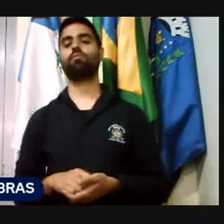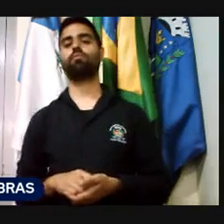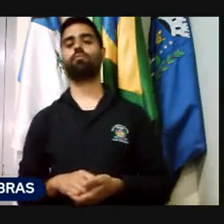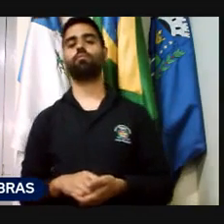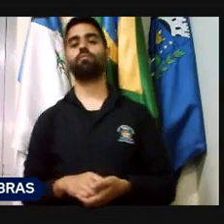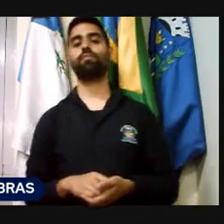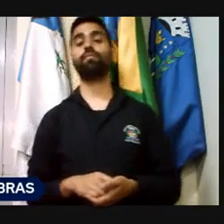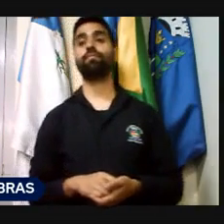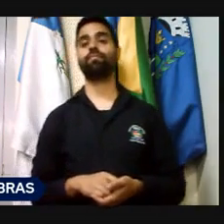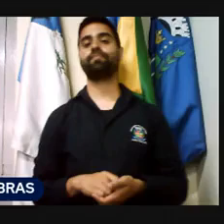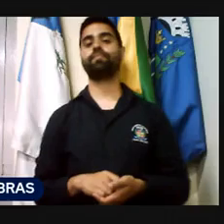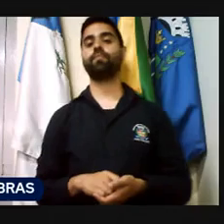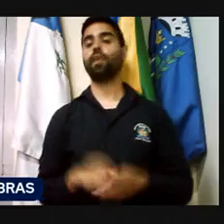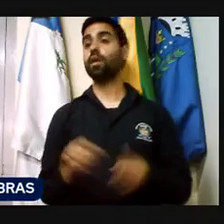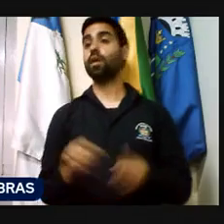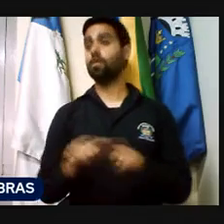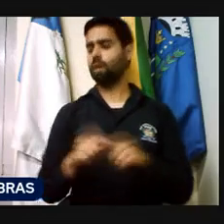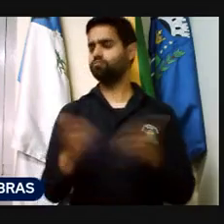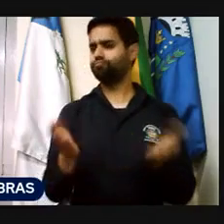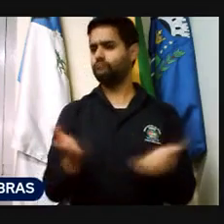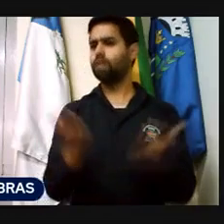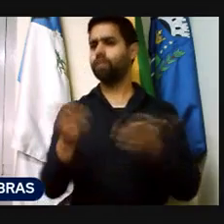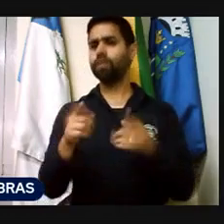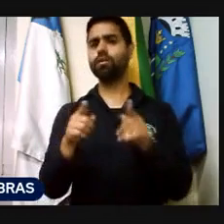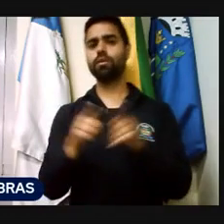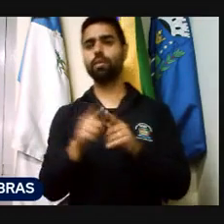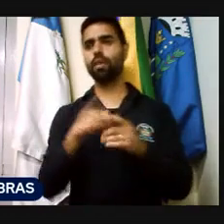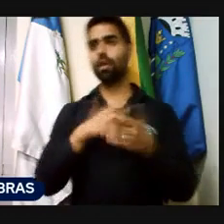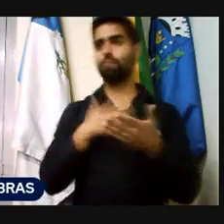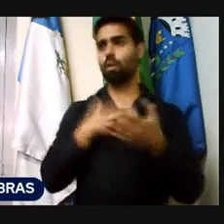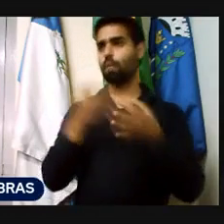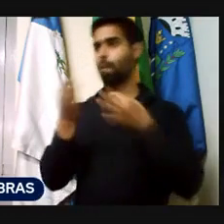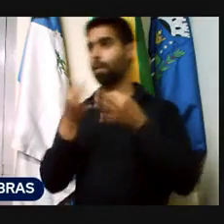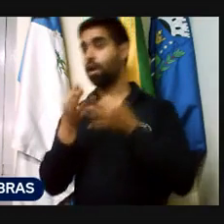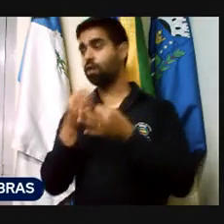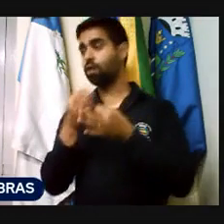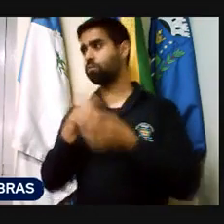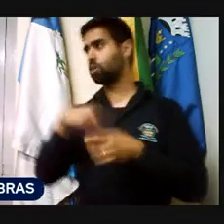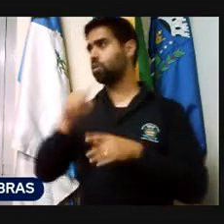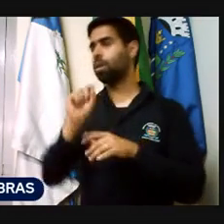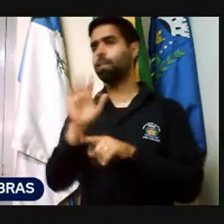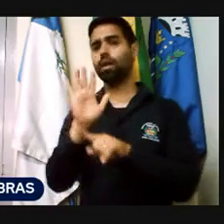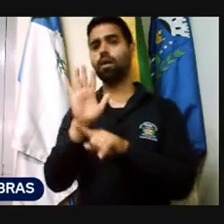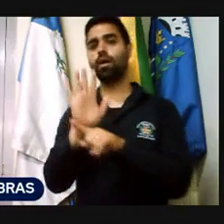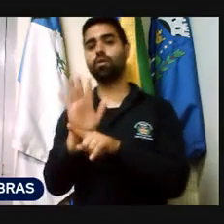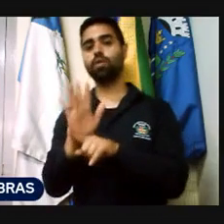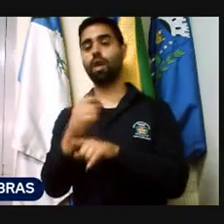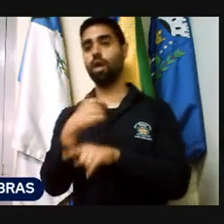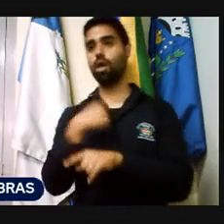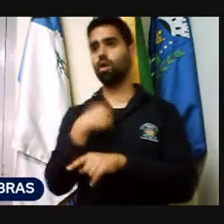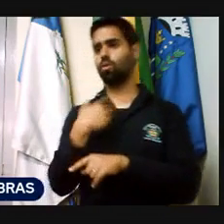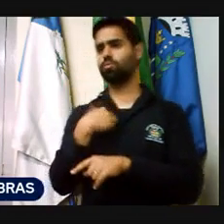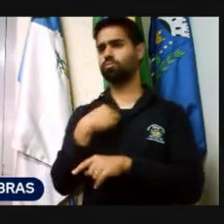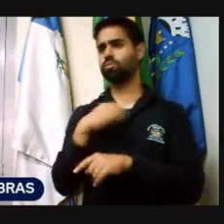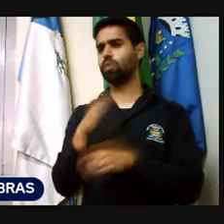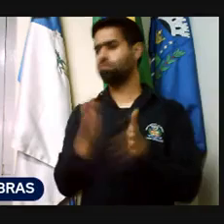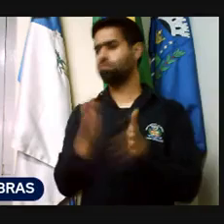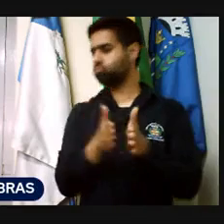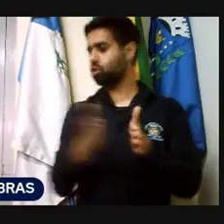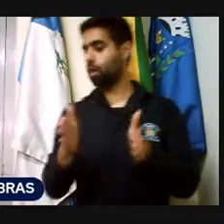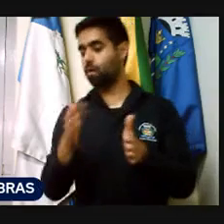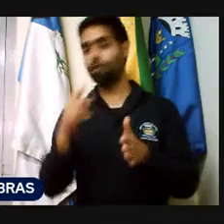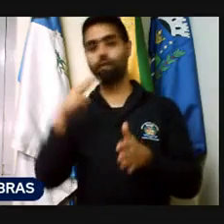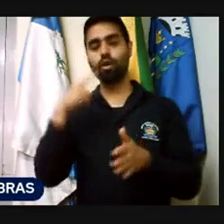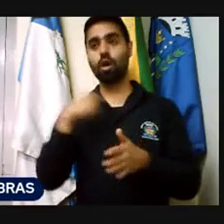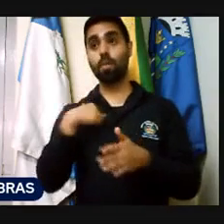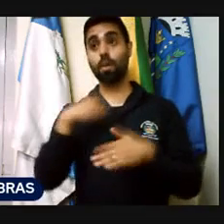cobrando e dando, incentivando também, dando nossas opiniões, nós estamos aqui para ajudar. Eu estou vereador, sou médico,